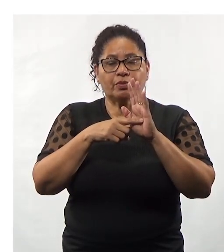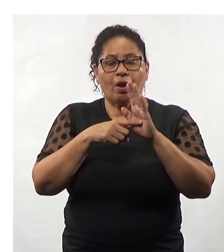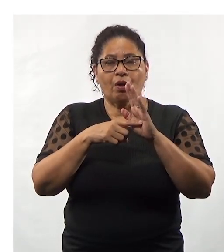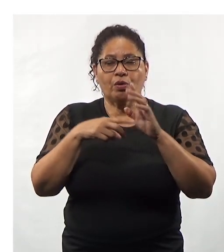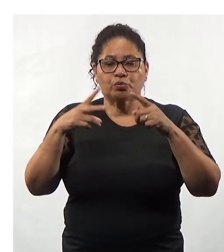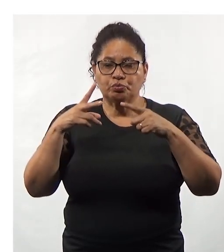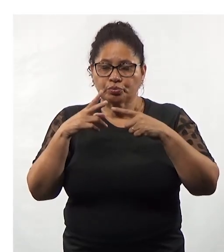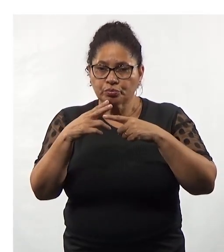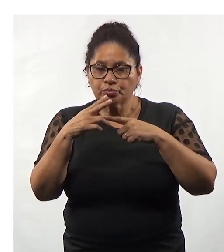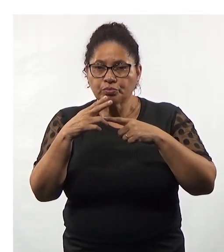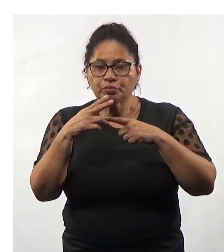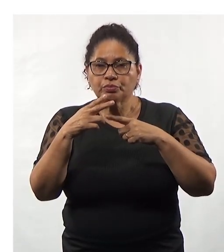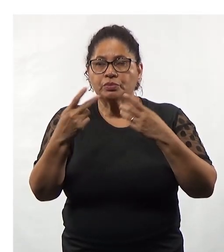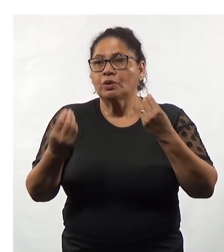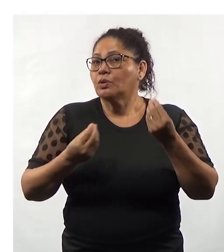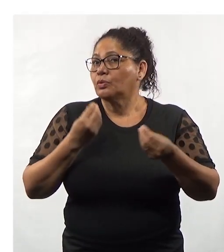corte